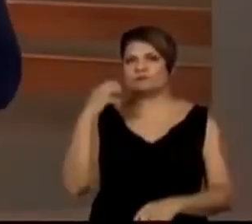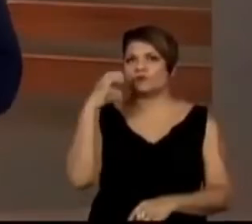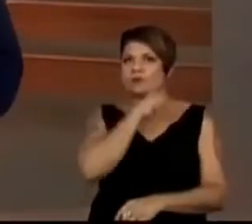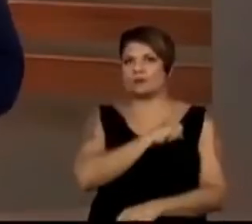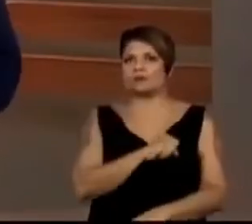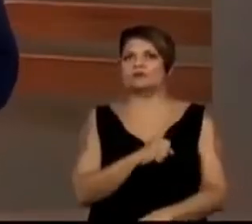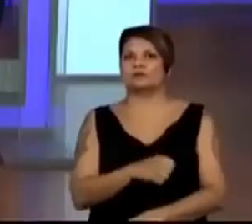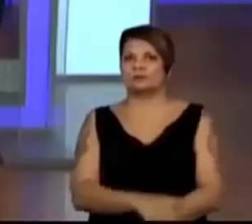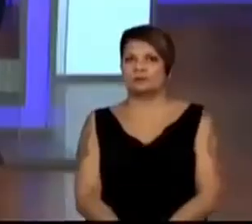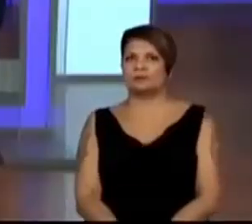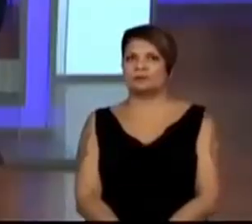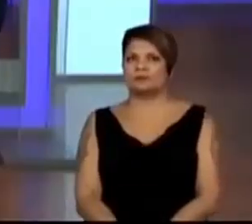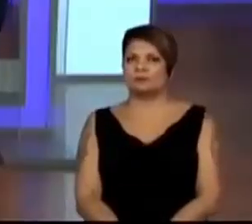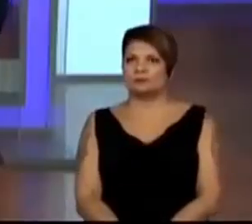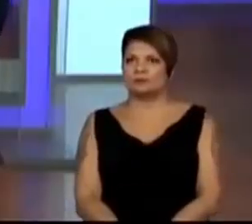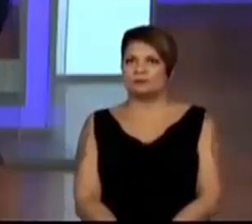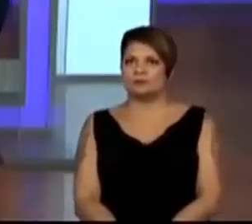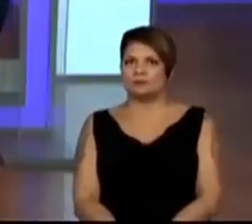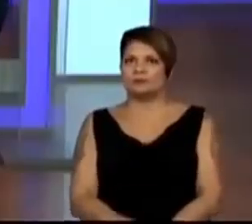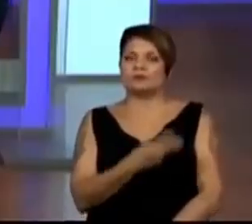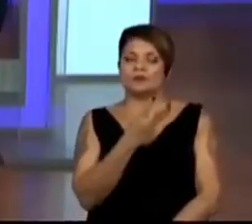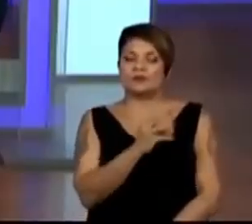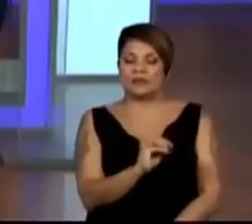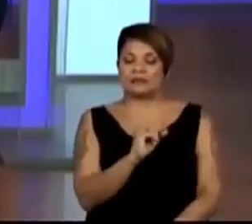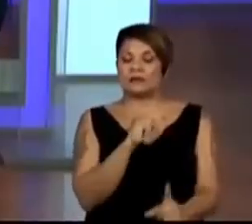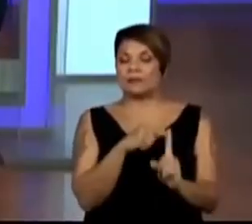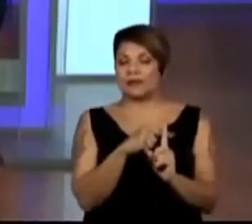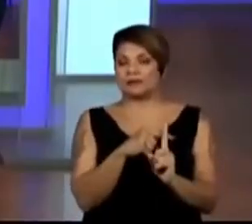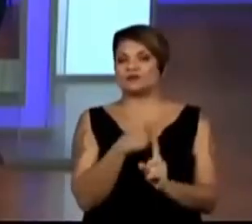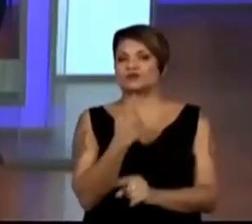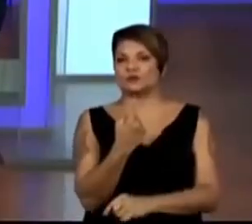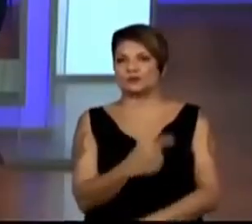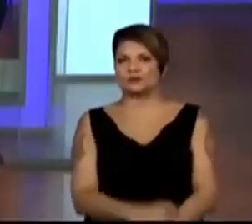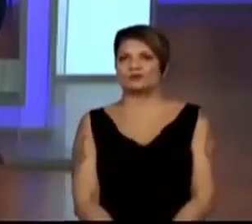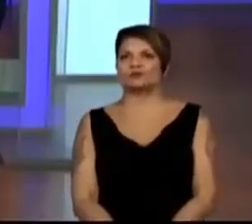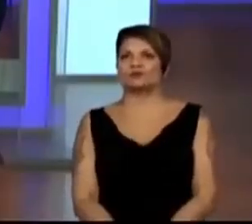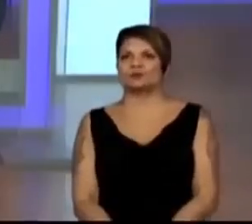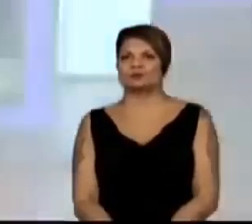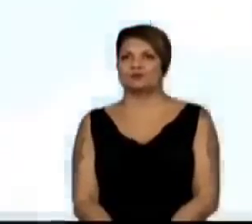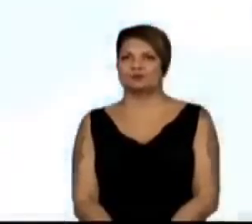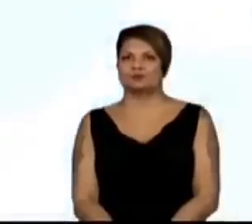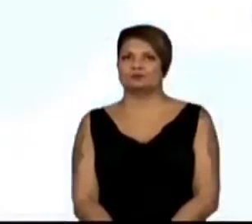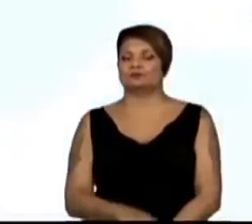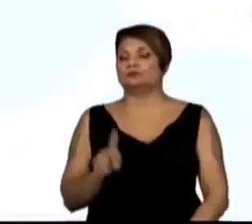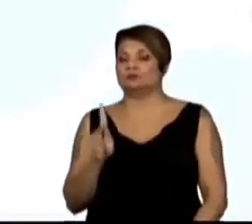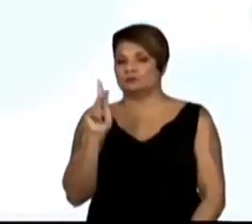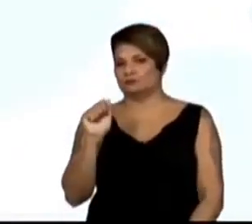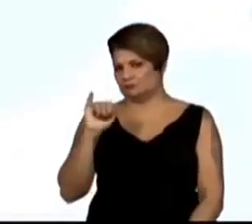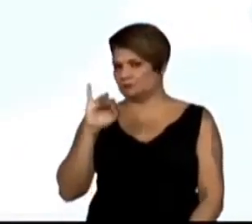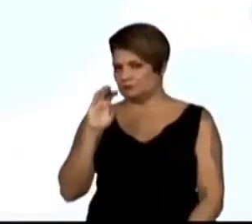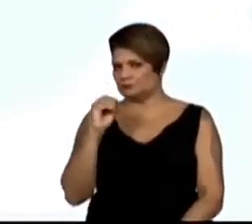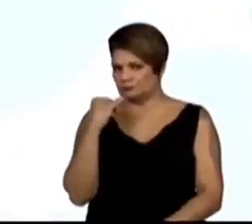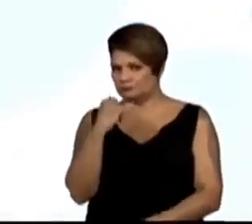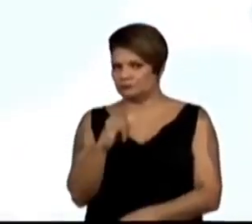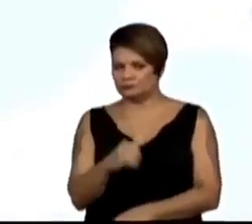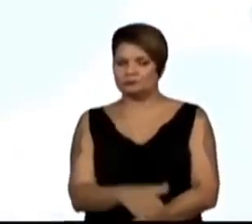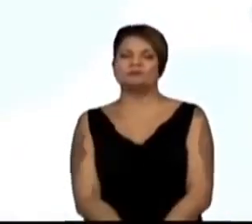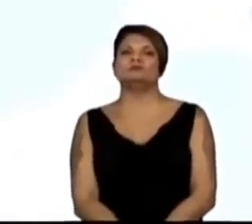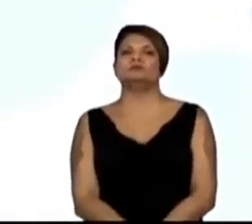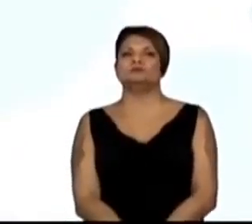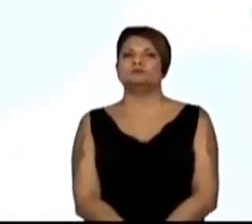outras possibilidades. O Caio colocou 30 mais 1. Então vamos lá. Caio já marcou um pontinho, Caio, 30 mais 1. 30 mais